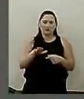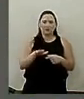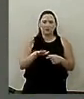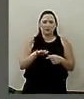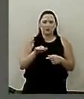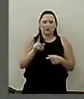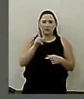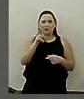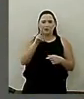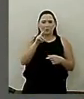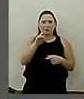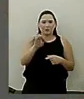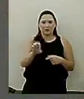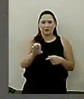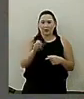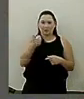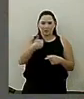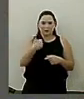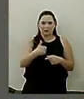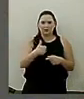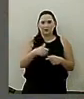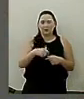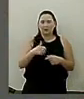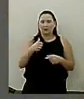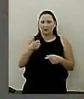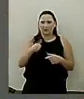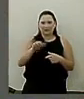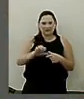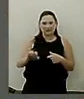de engatar a marcha ré de primeira. Ele sempre